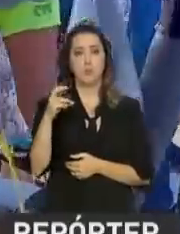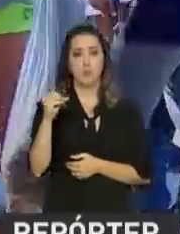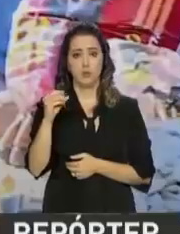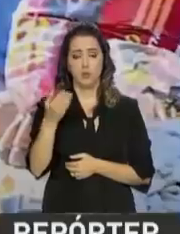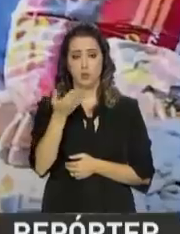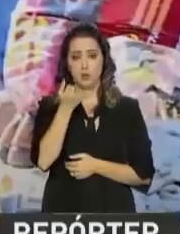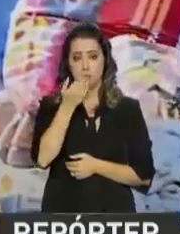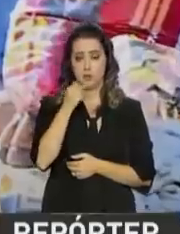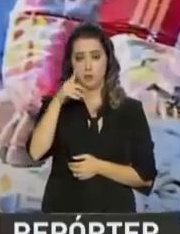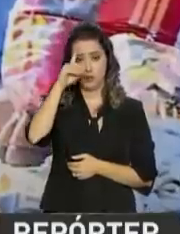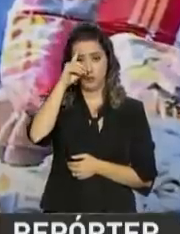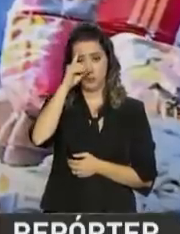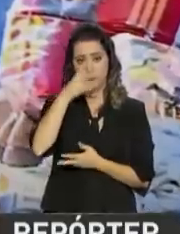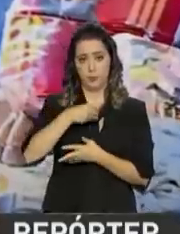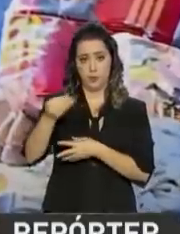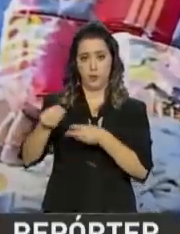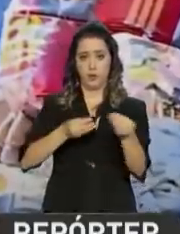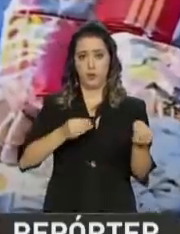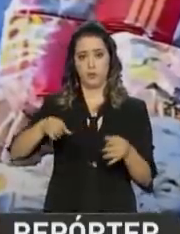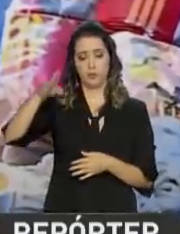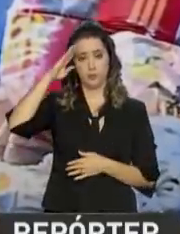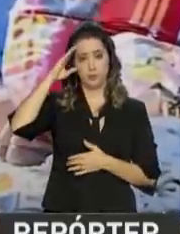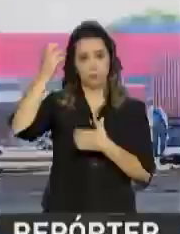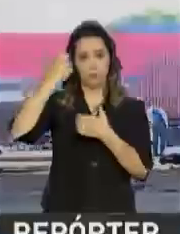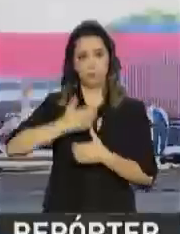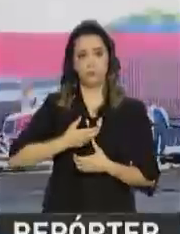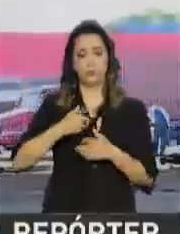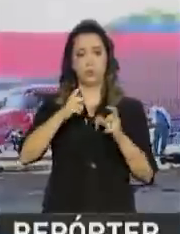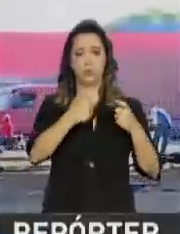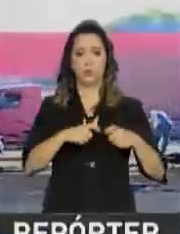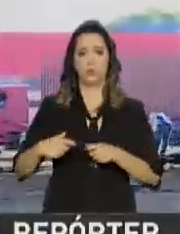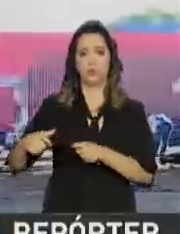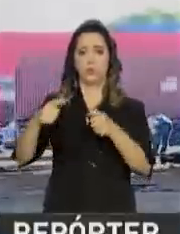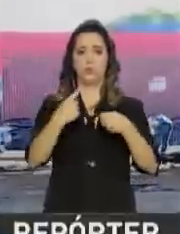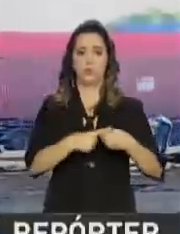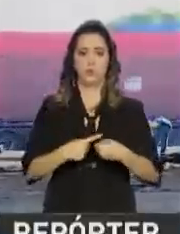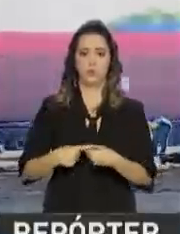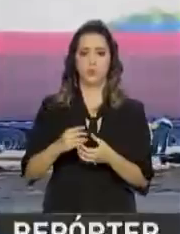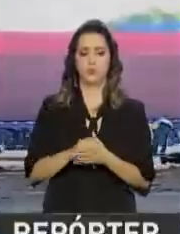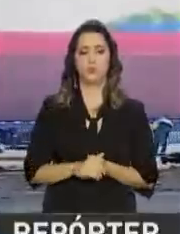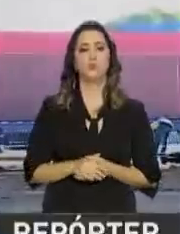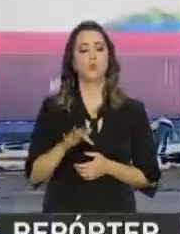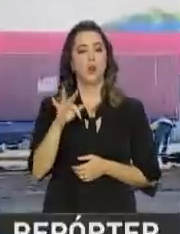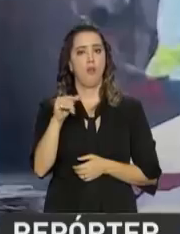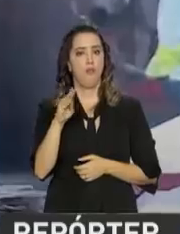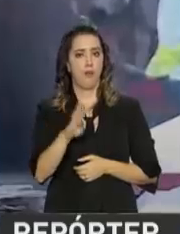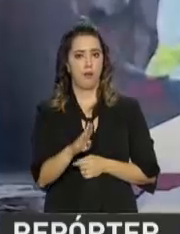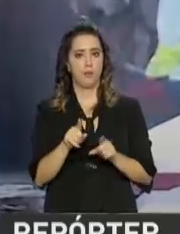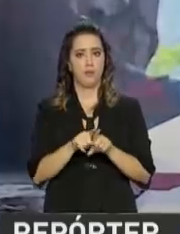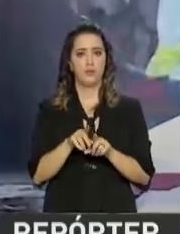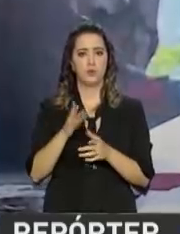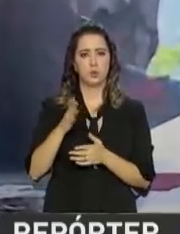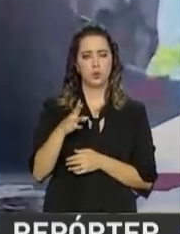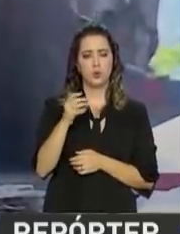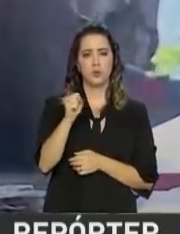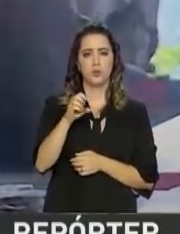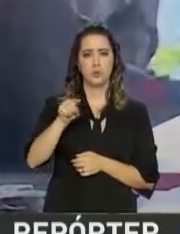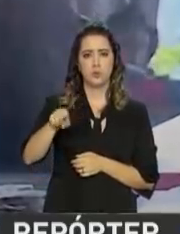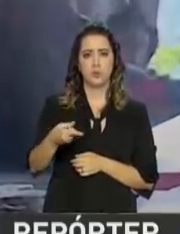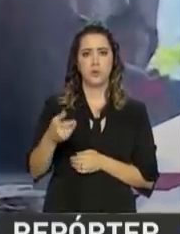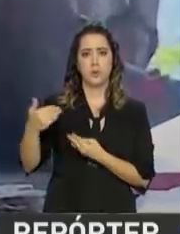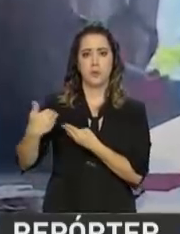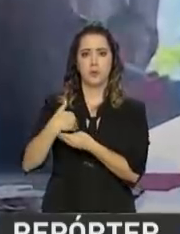por dia. A distribuição é feita pelo Exército diretamente nos abrigos do município. Ainda segundo a FAB, cerca de